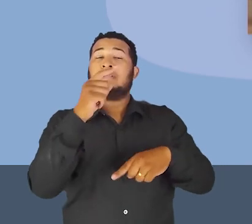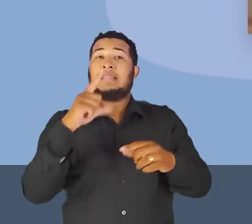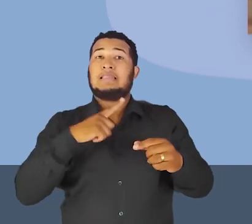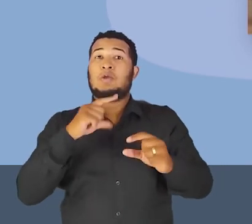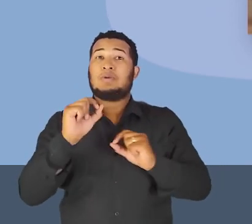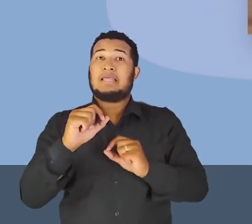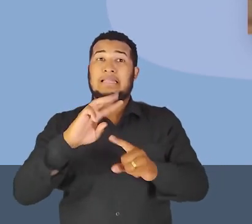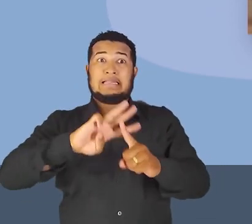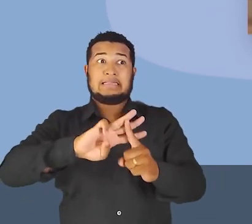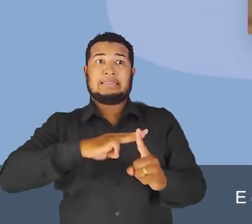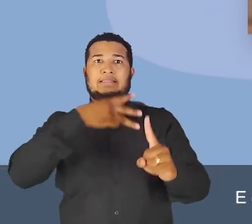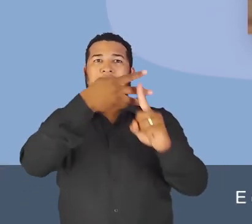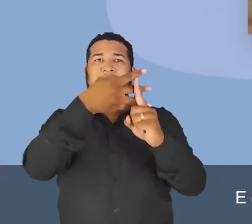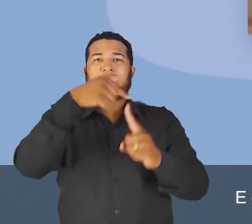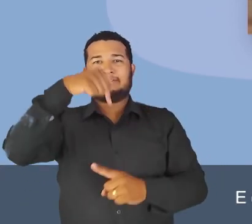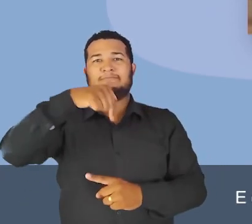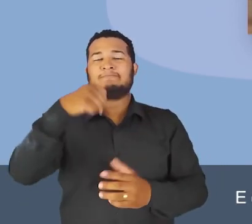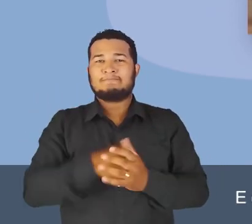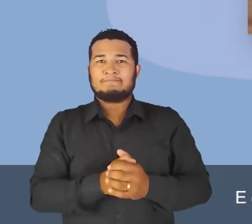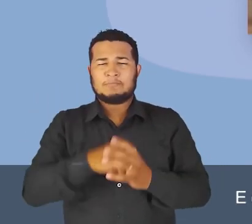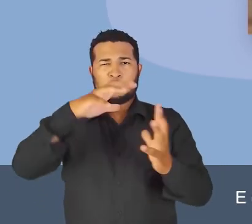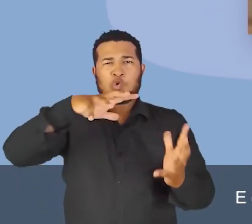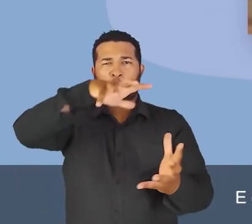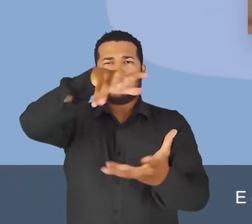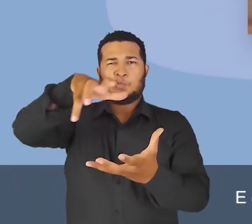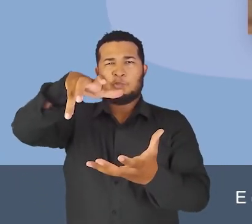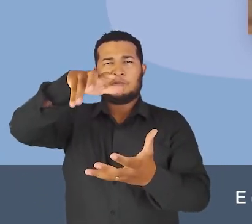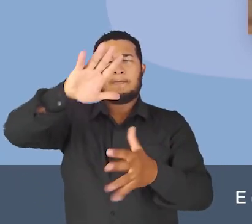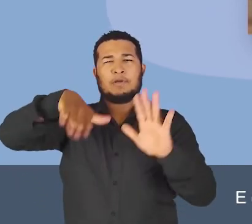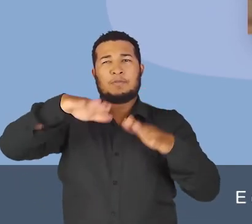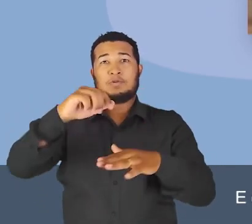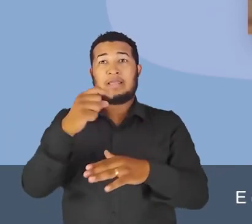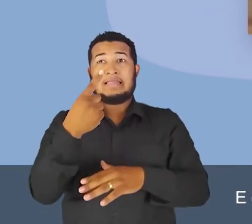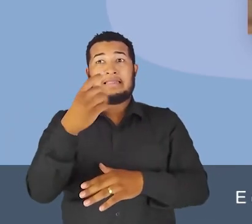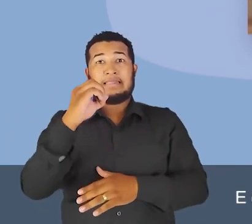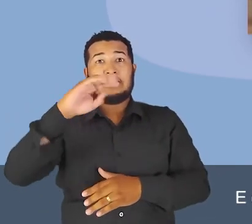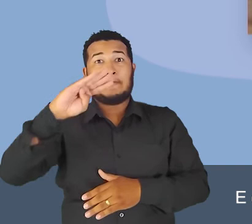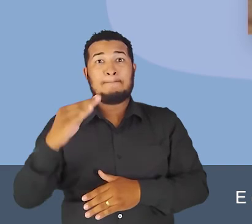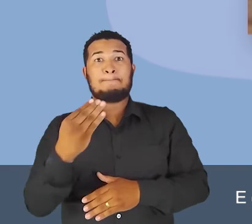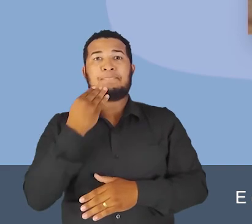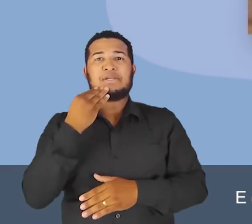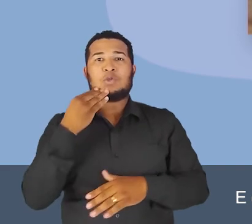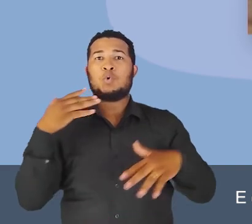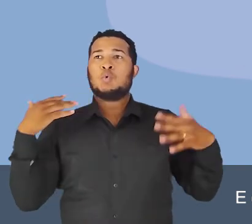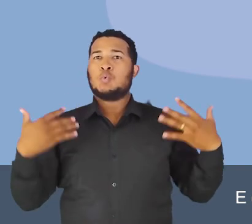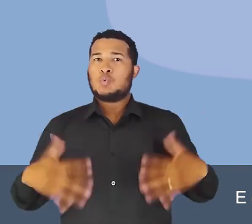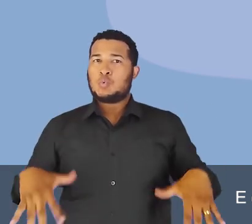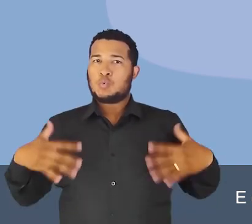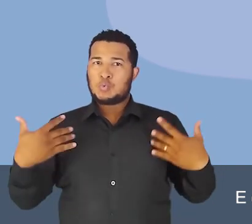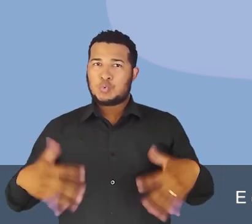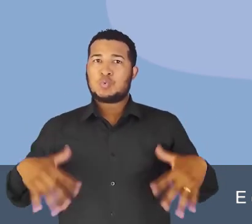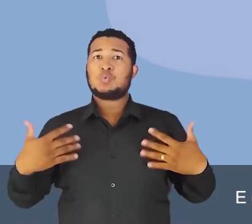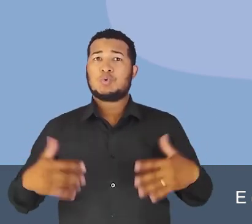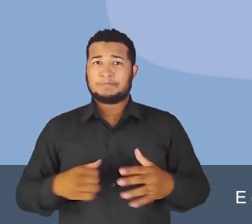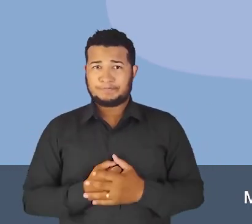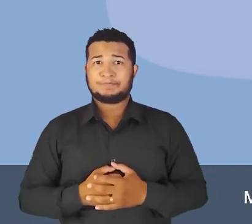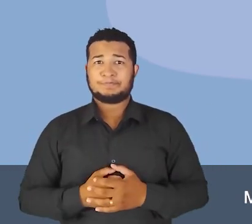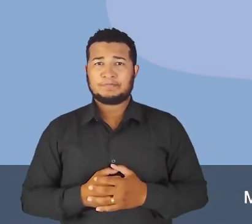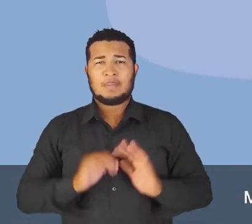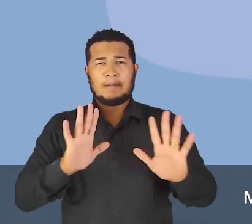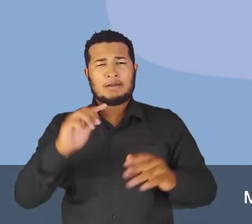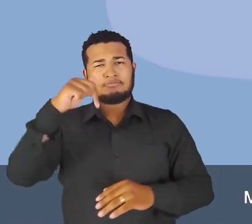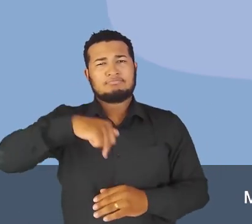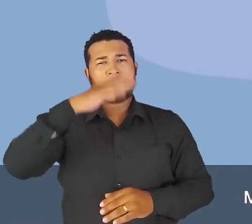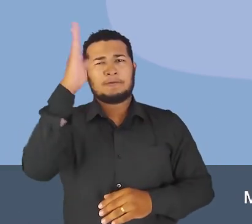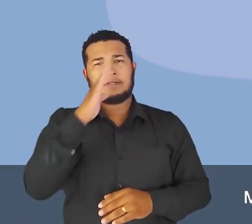vezes maior que no Brasil. E o consumo mundial está na casa de 10 bilhões de unidades. É muita pilha para jogar fora. Mas